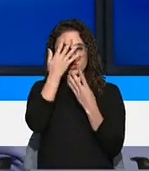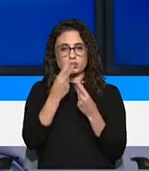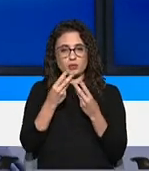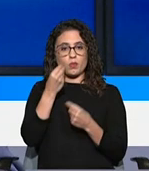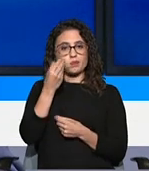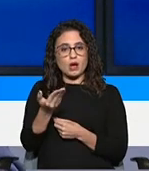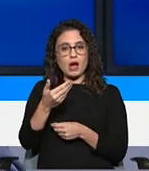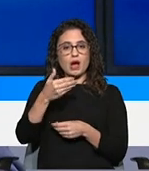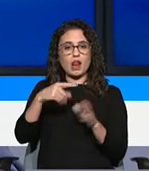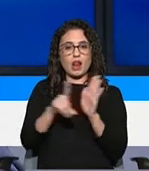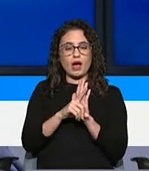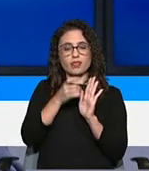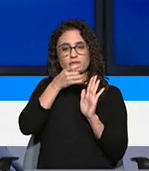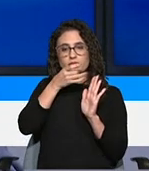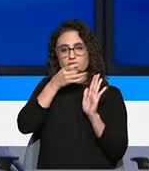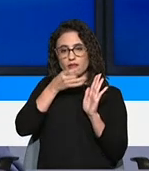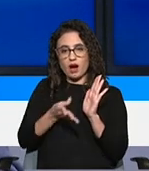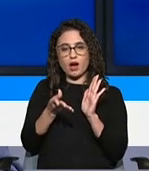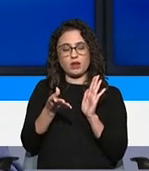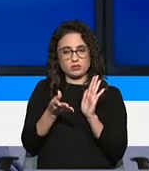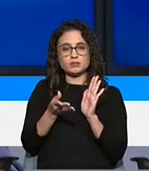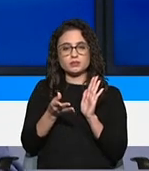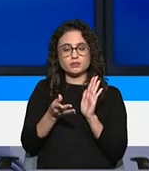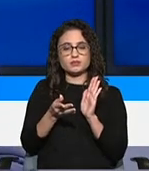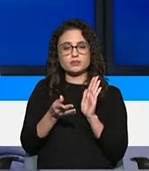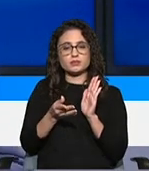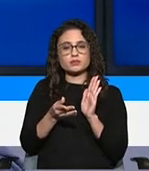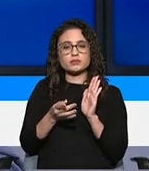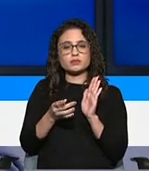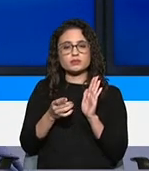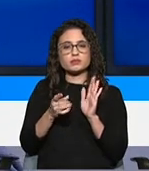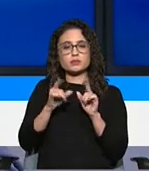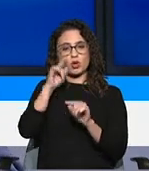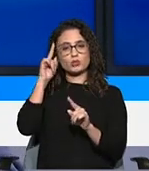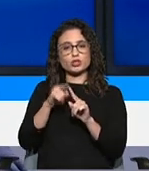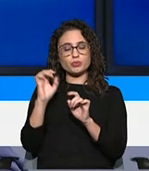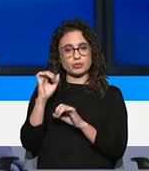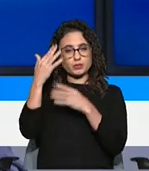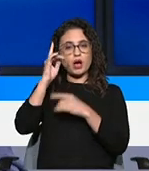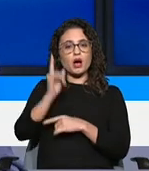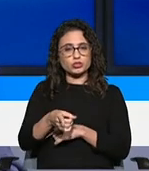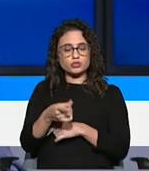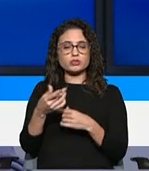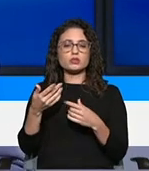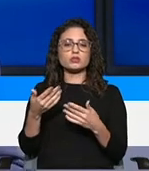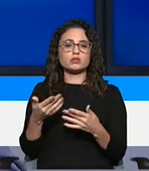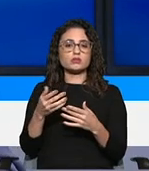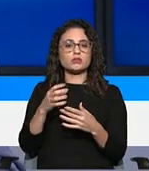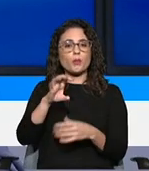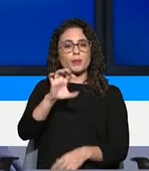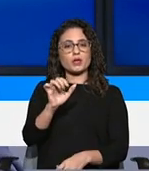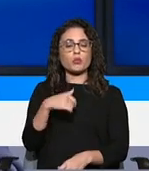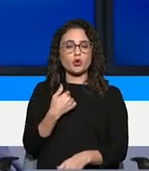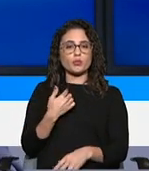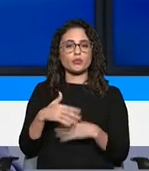lei l vai permitir naturalmente eh os principais objetivos é que o país eh assumi